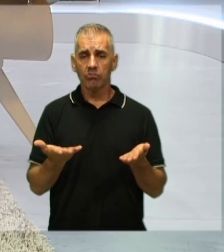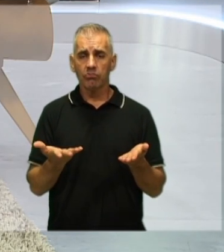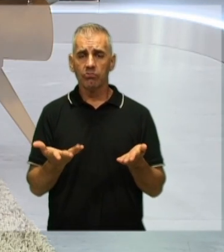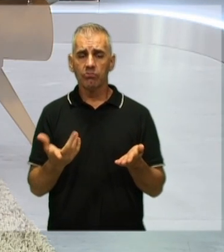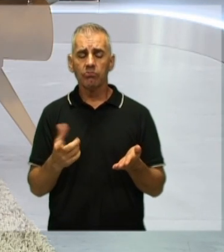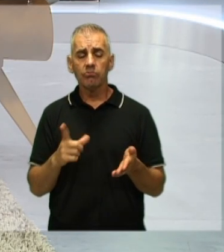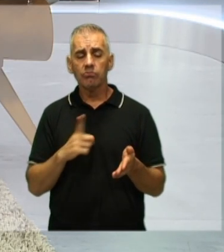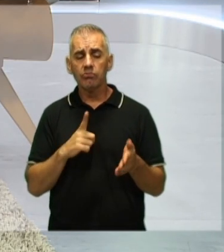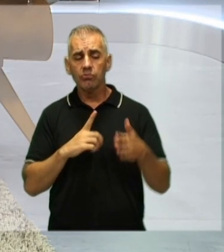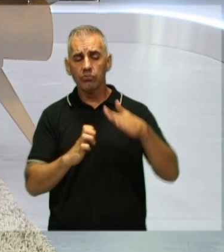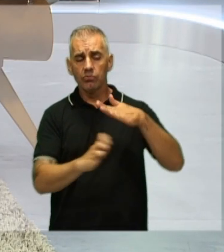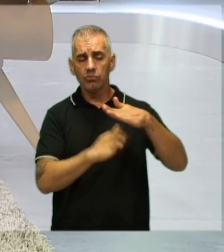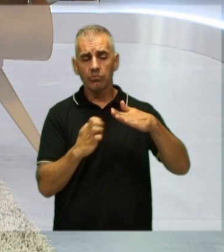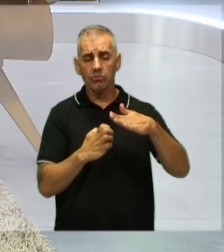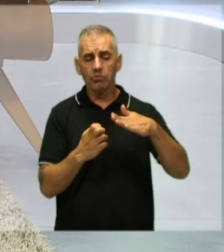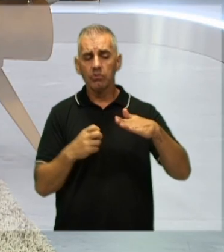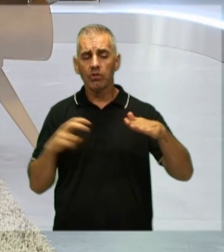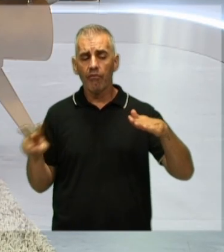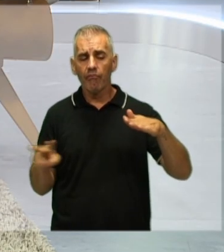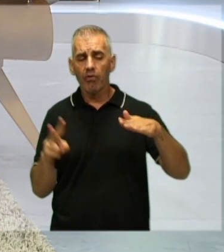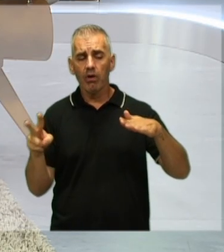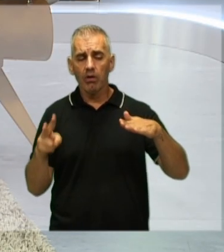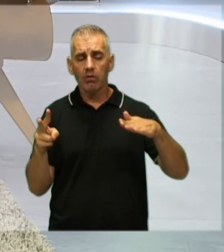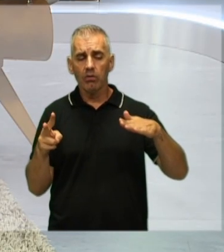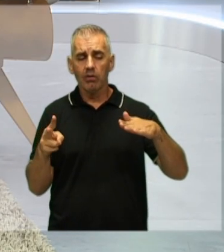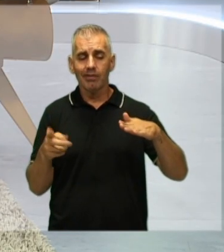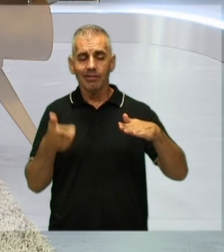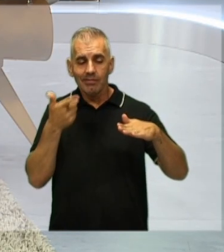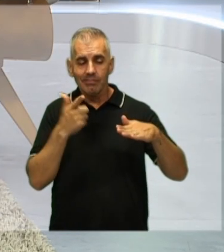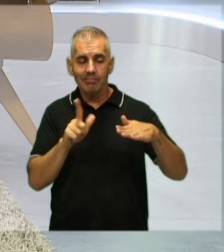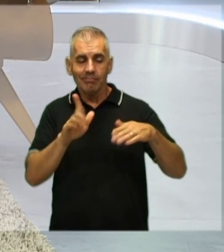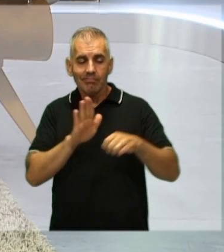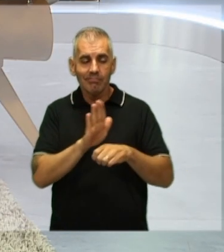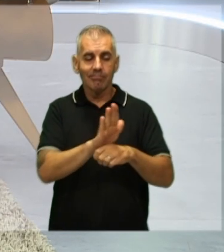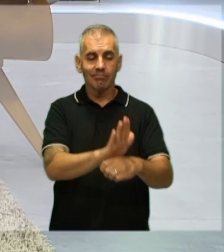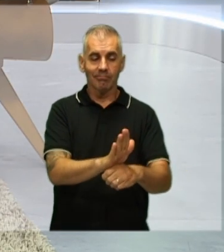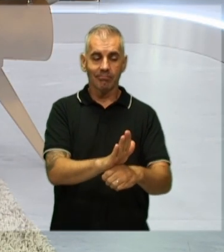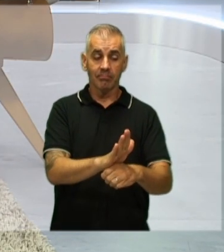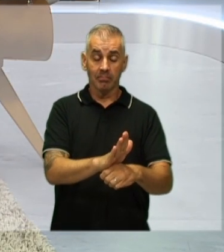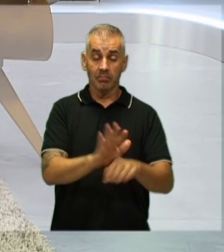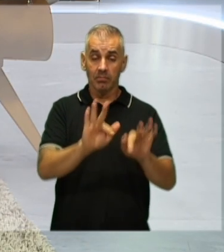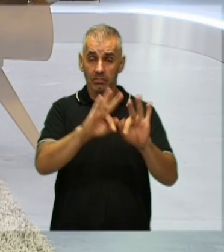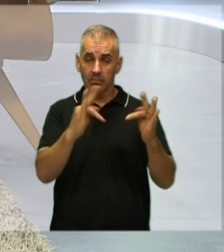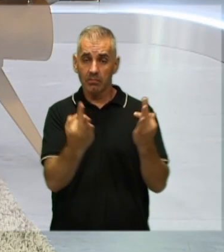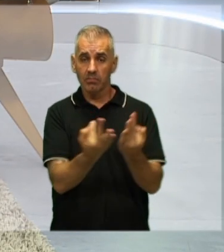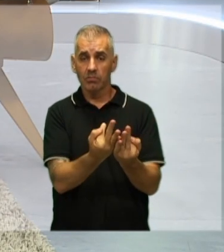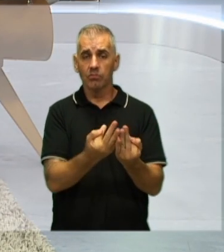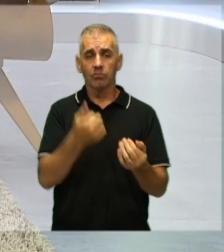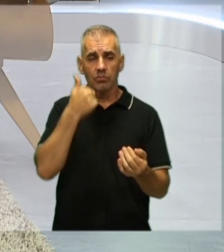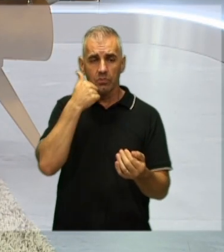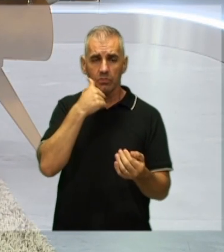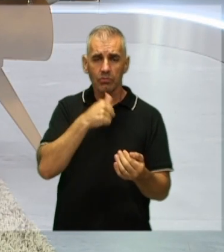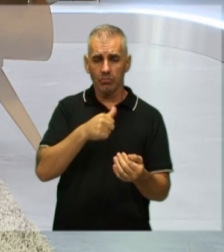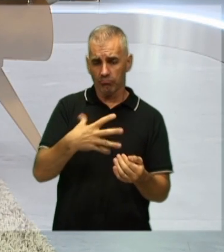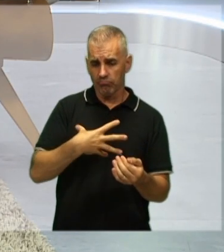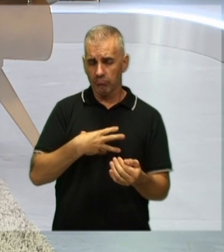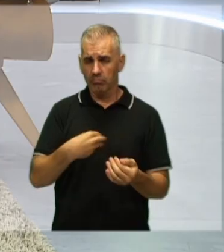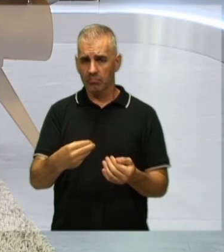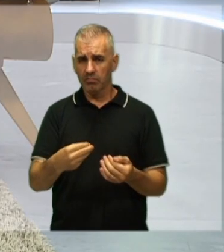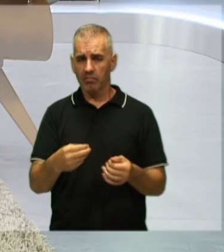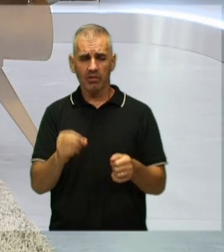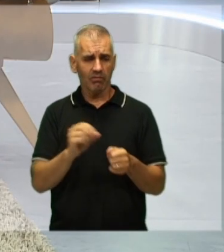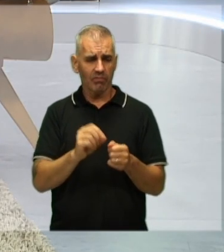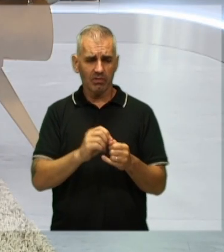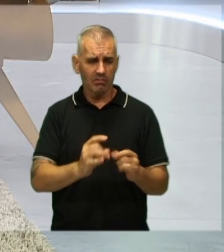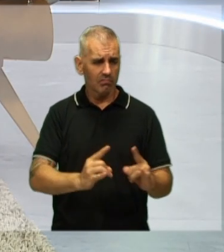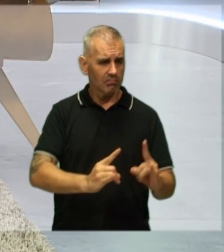que eles fizerem em favor da família, desse pessoal, políticas públicas para essas mulheres, para essas crianças, de repente fazer um prédio lá,